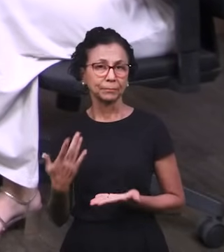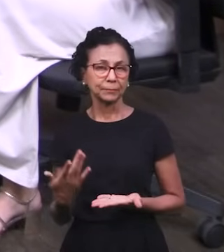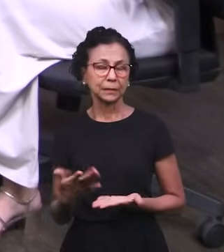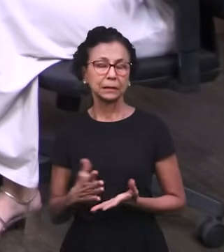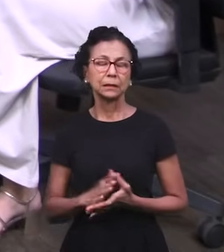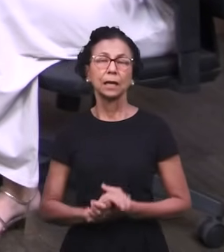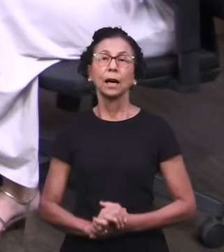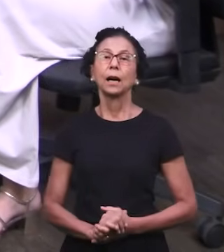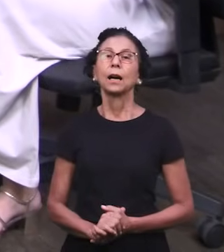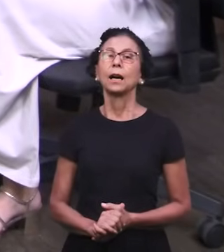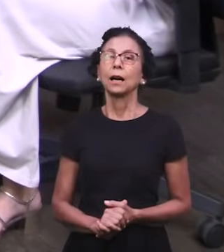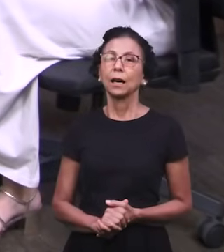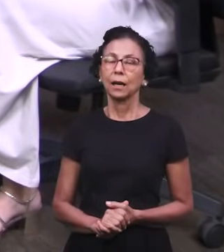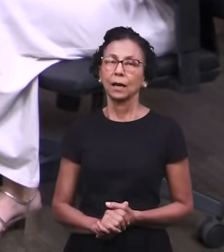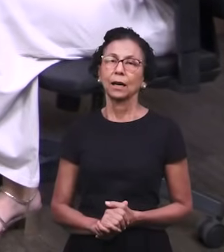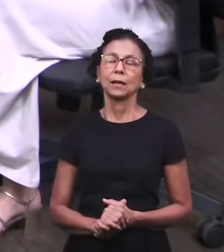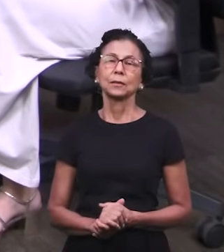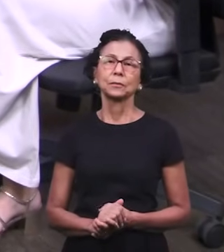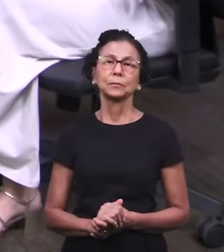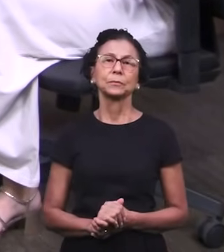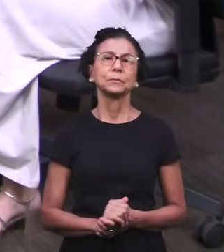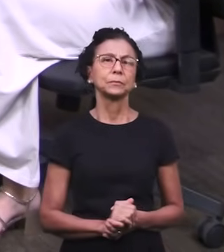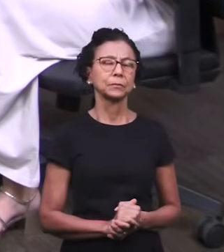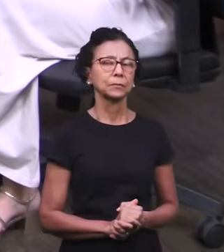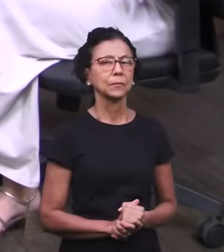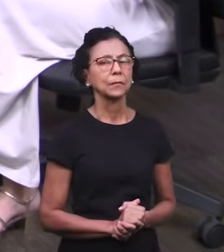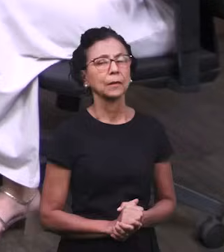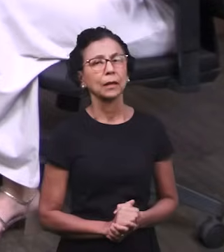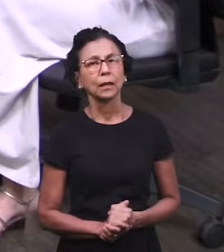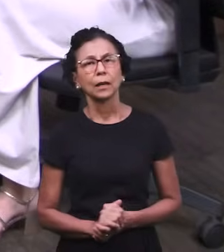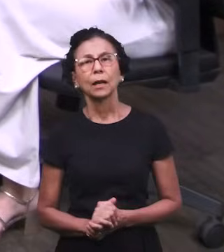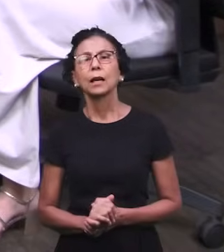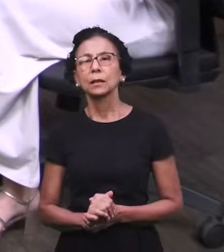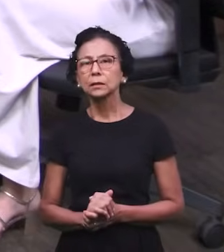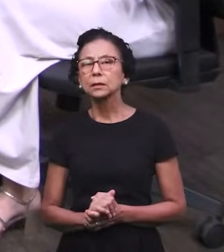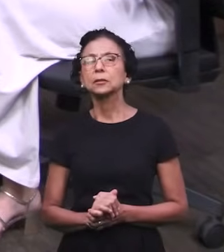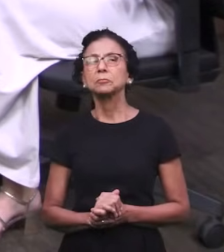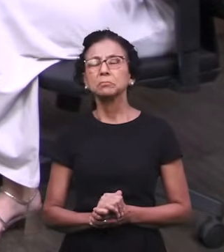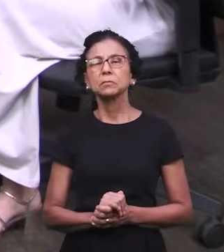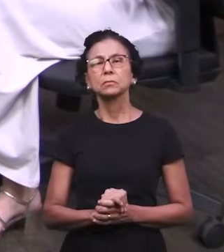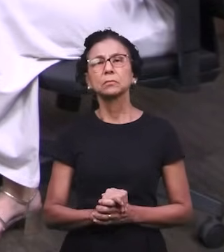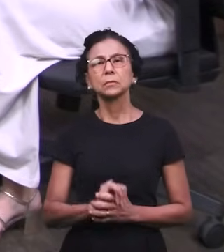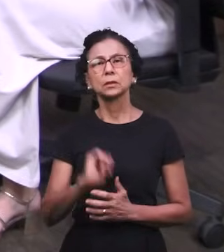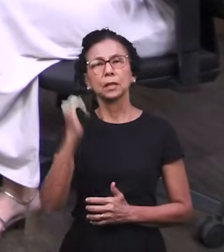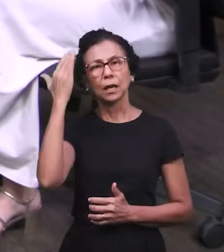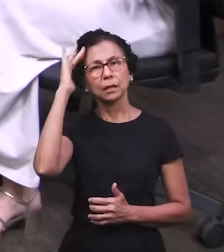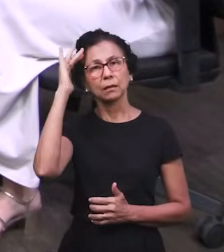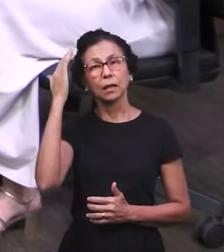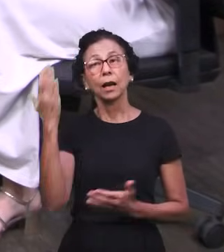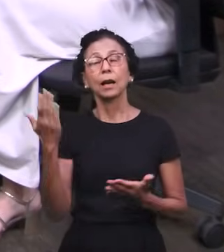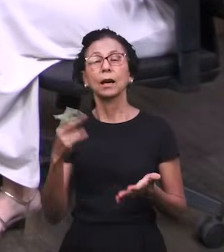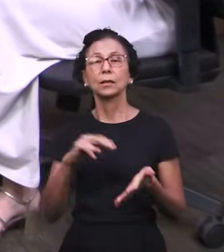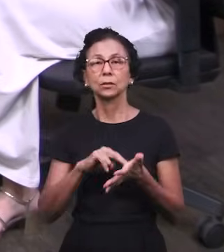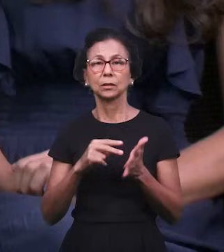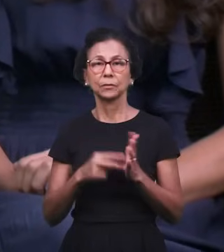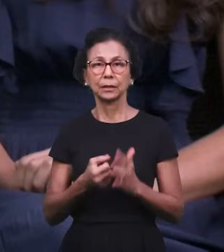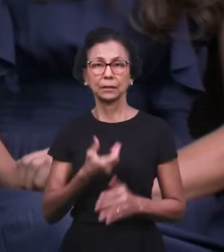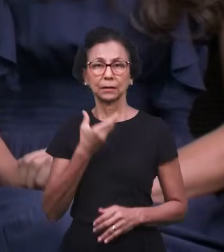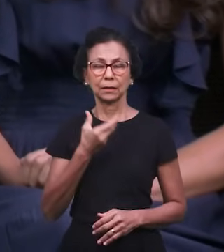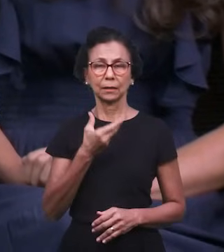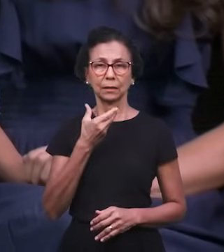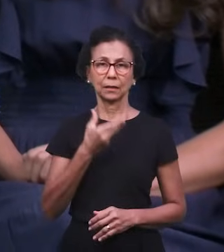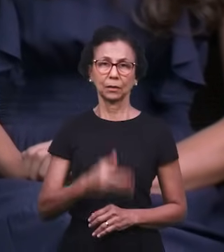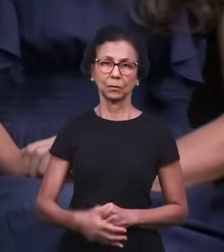traz essa informação de que o Natal ele revela, ou seja, Jesus, o Natal como o nascimento